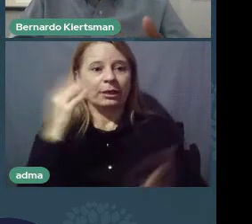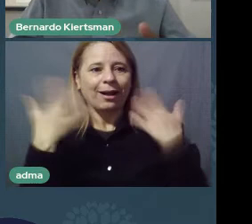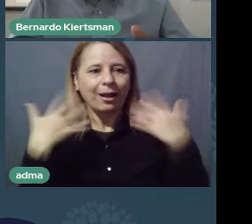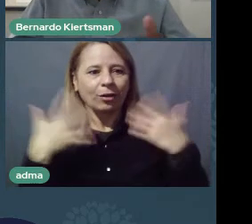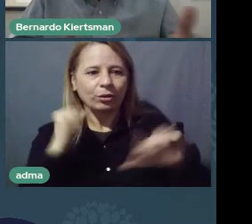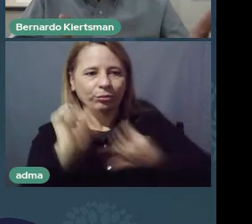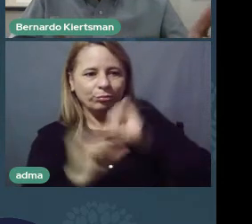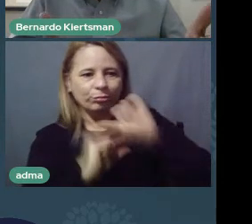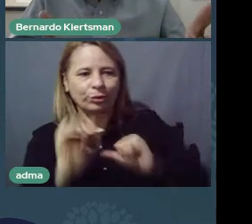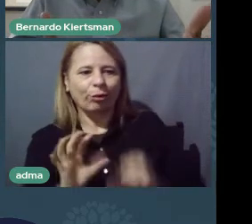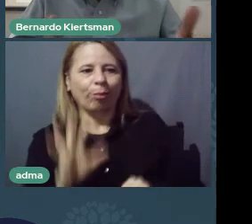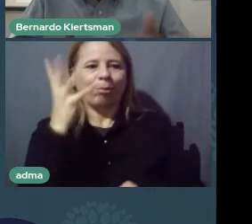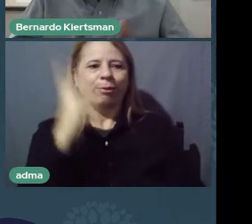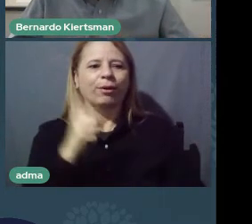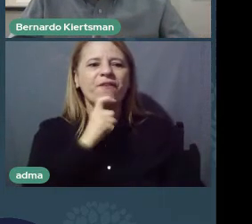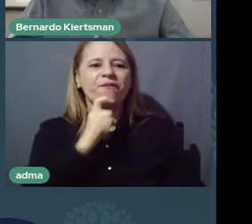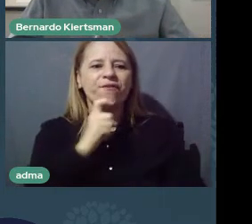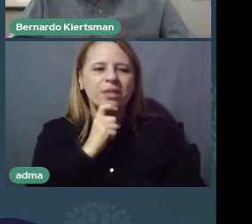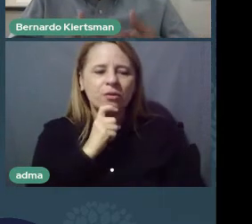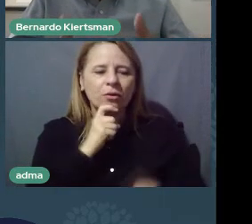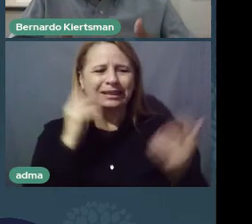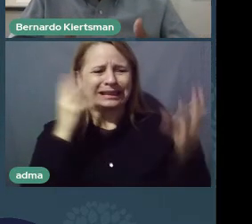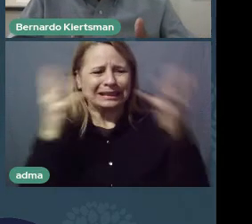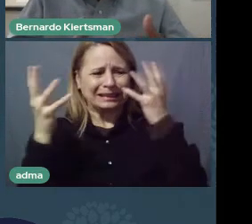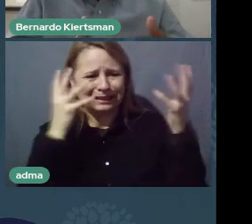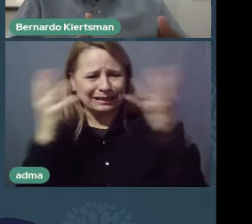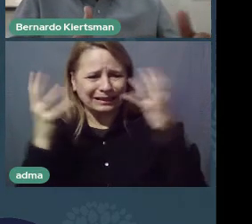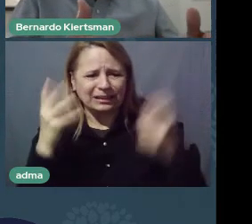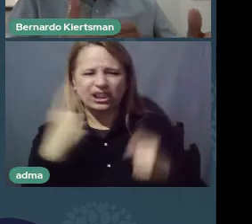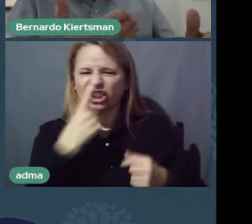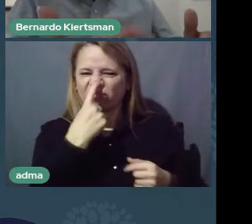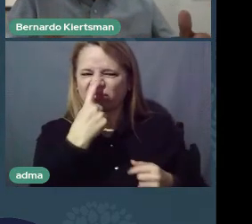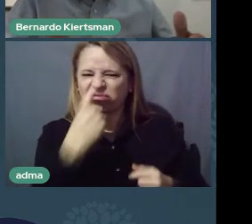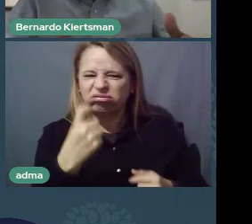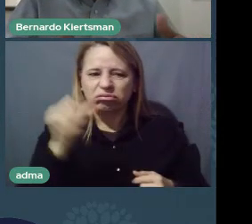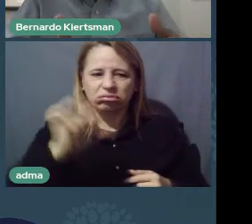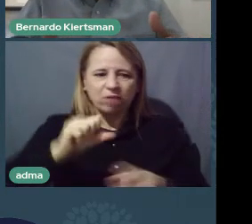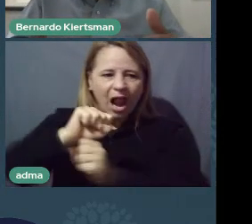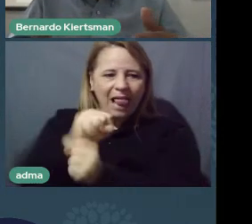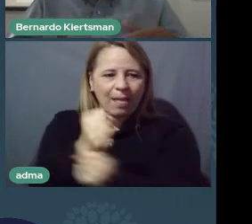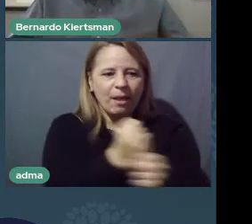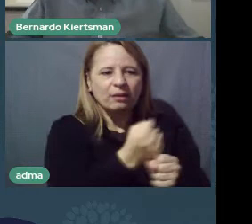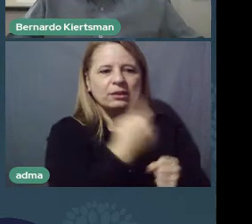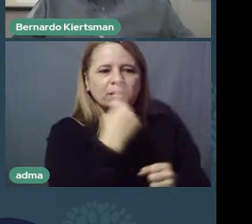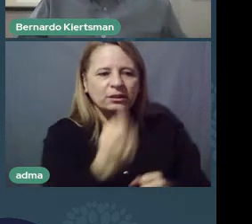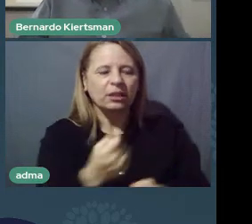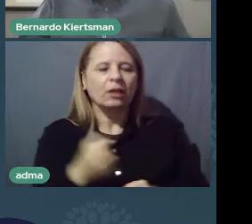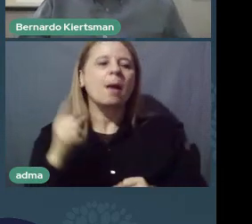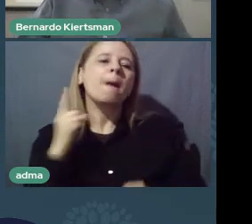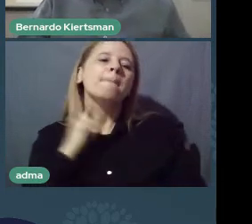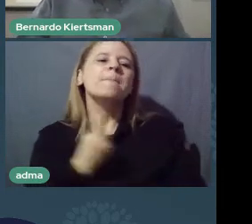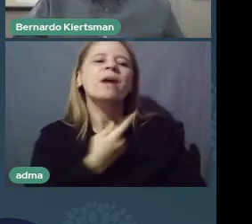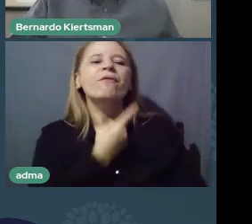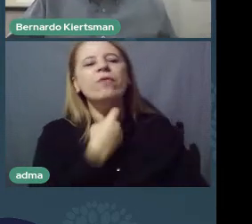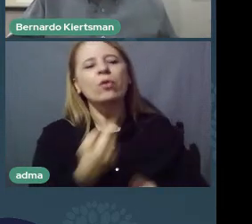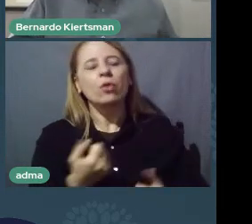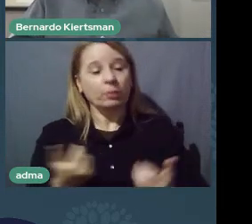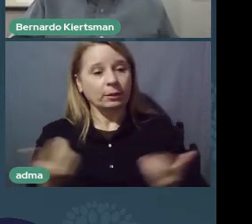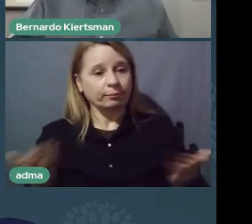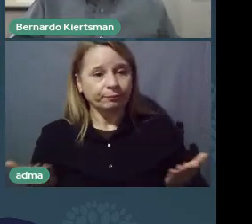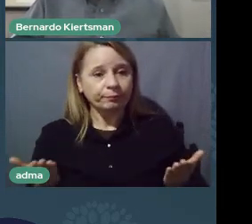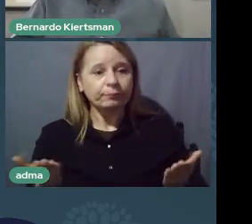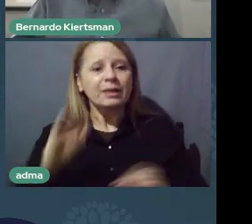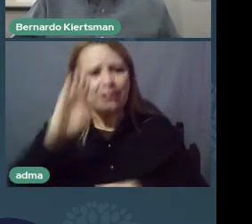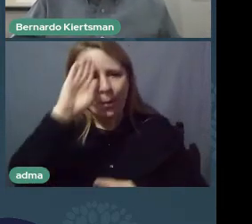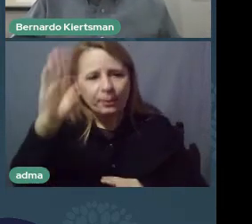estresse, fator emocional, odores fortes, material de limpeza, perfume, mas um dos principais